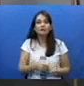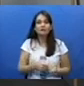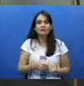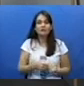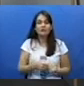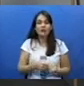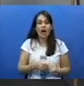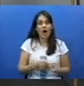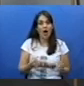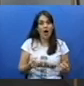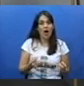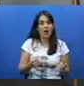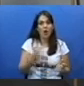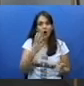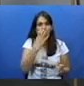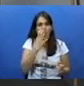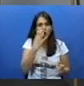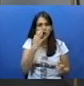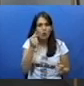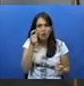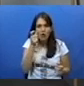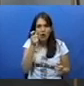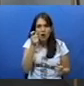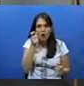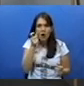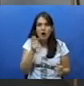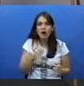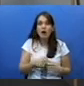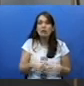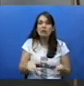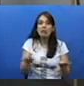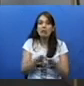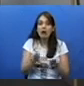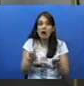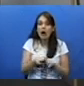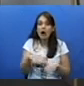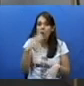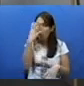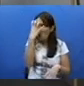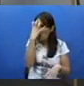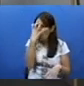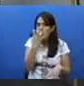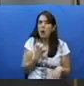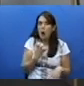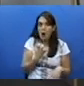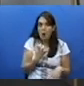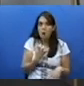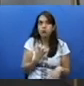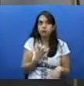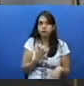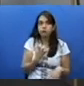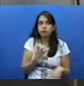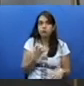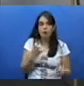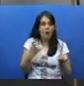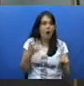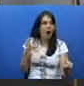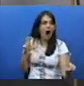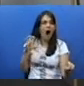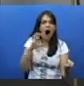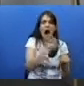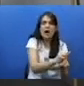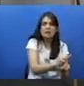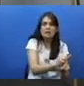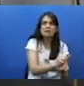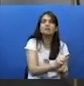que o veterinário foi bravo com a menina, coisa que normalmente os cachorros, né, não admitem, eles defendem o dono. Ele foi